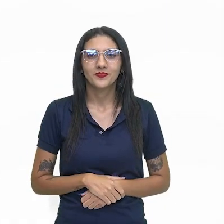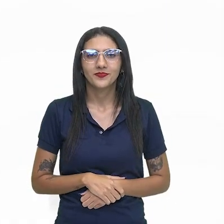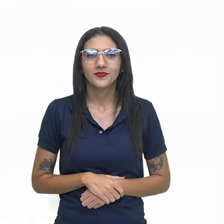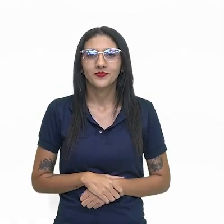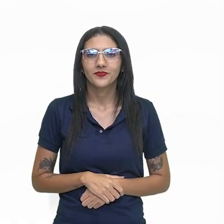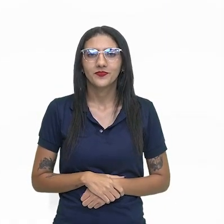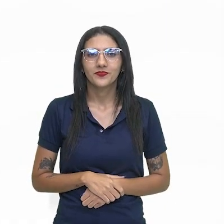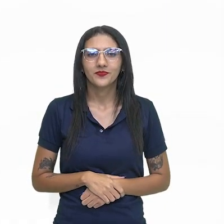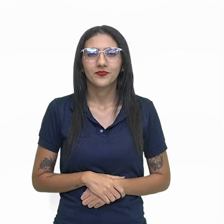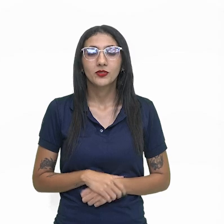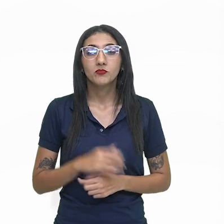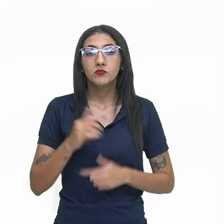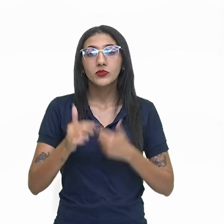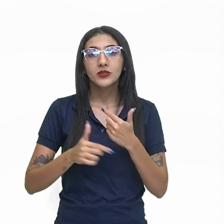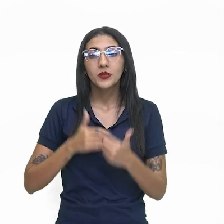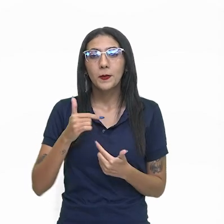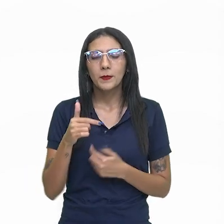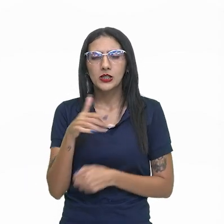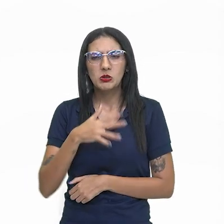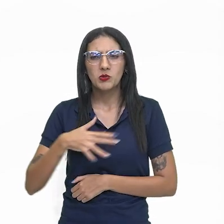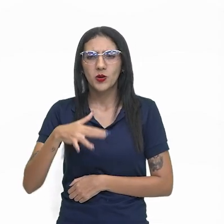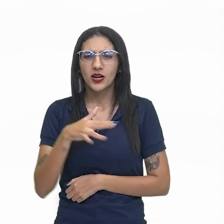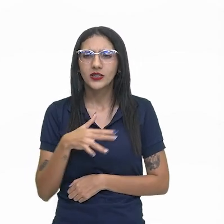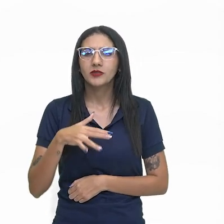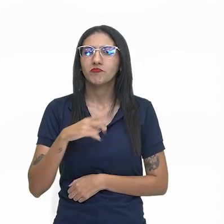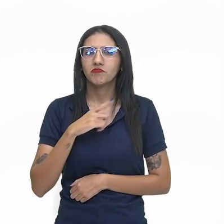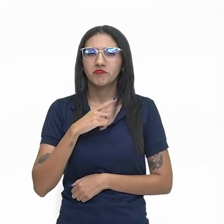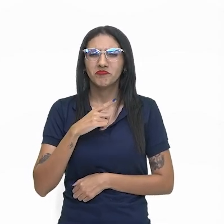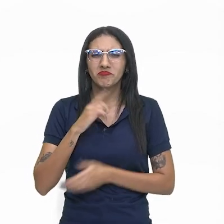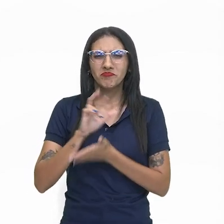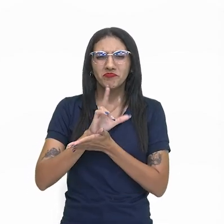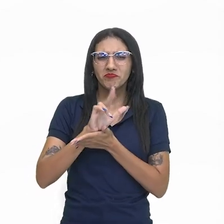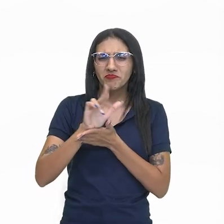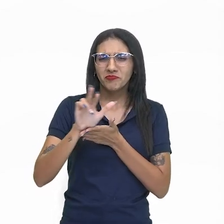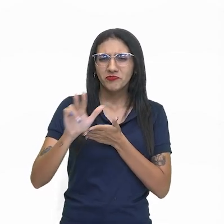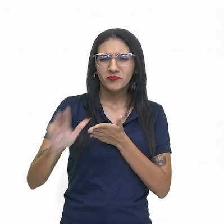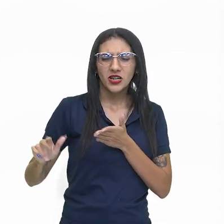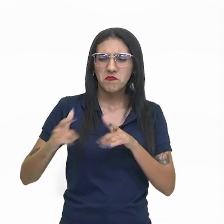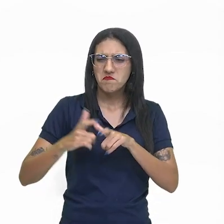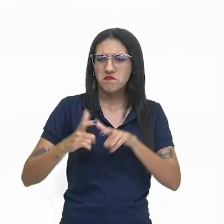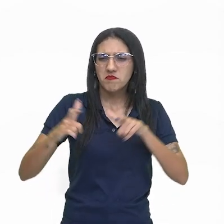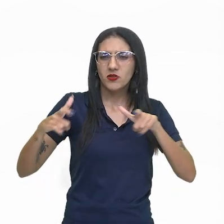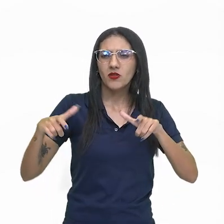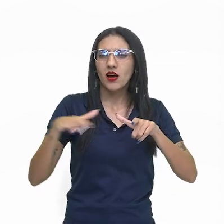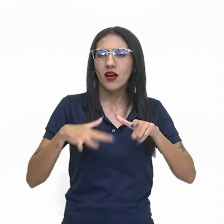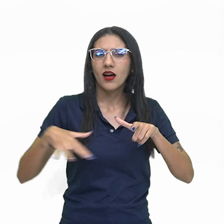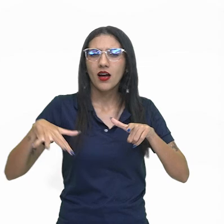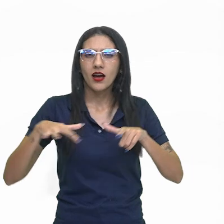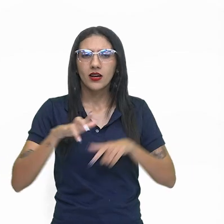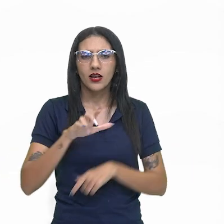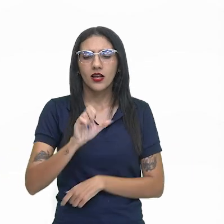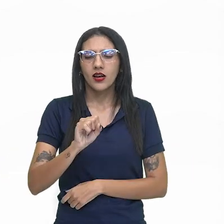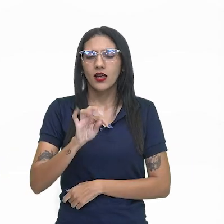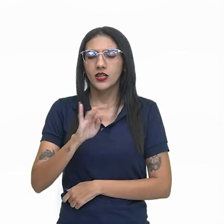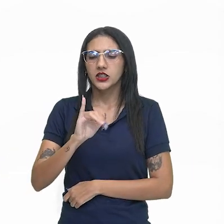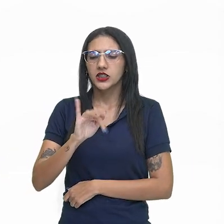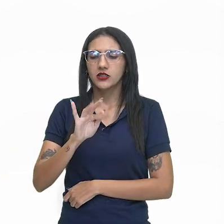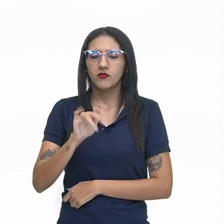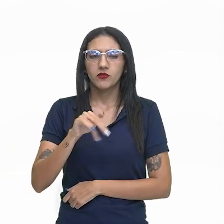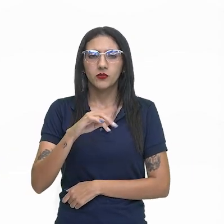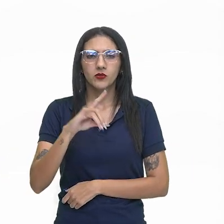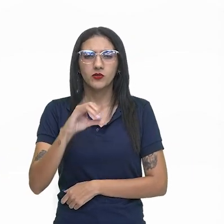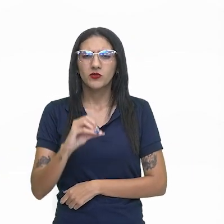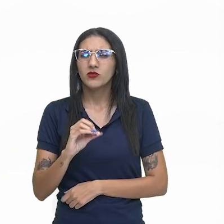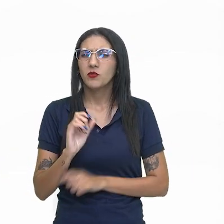Atividades agrícolas feitas em larga escala, em grandes latifúndios. Latifúndios são grandes